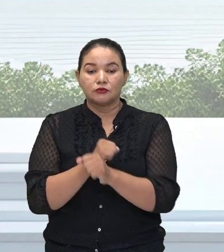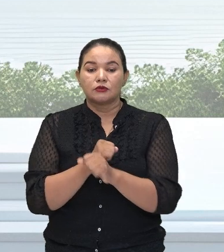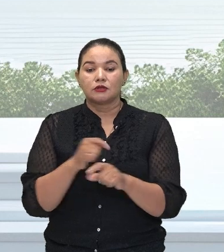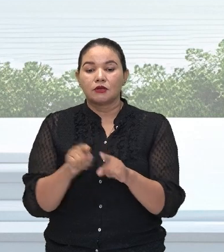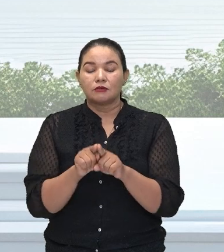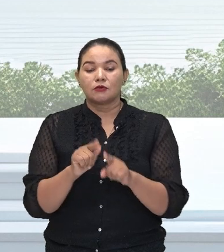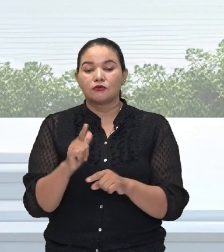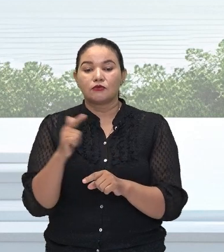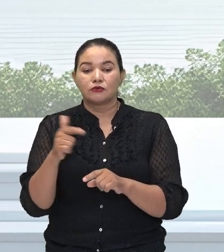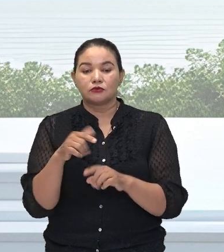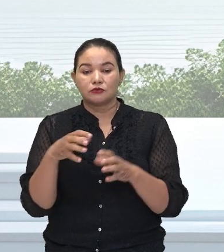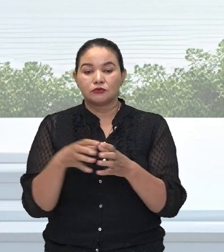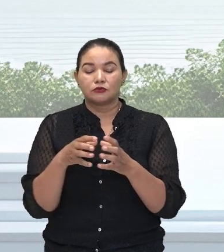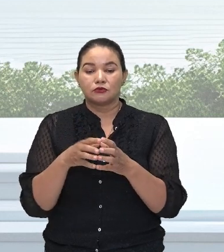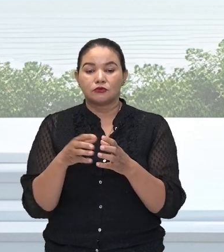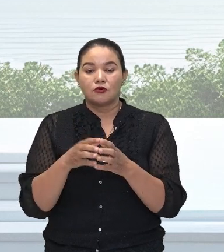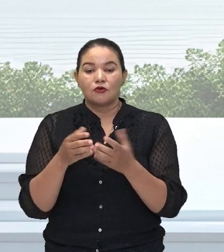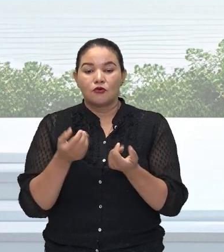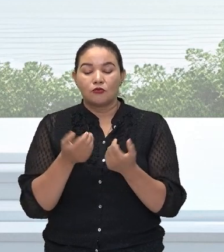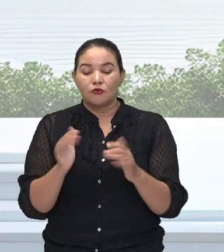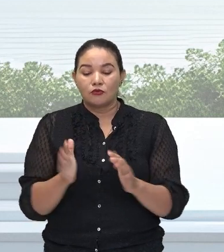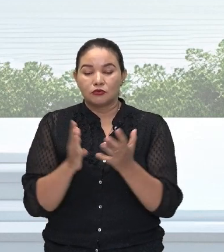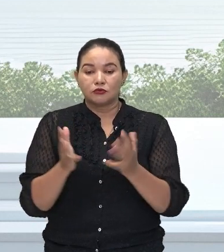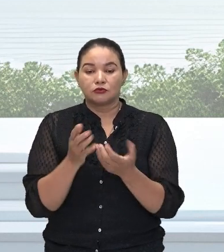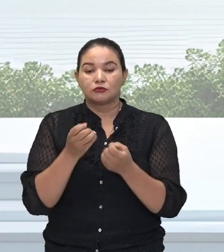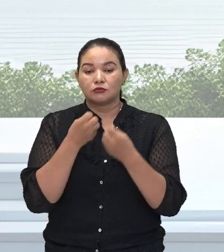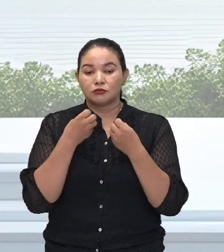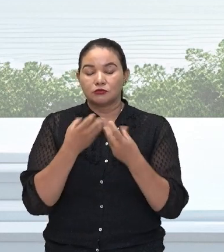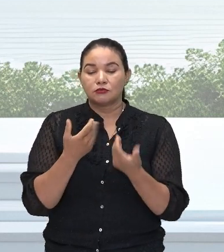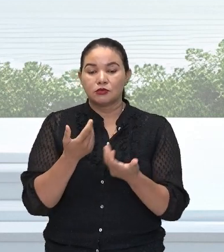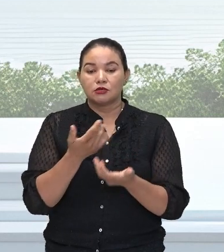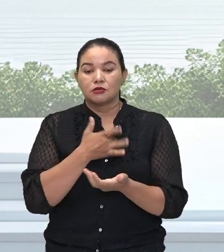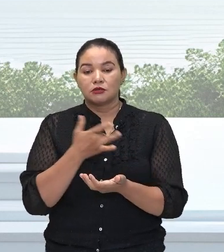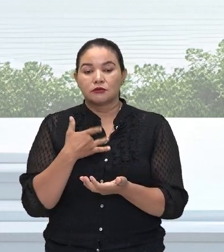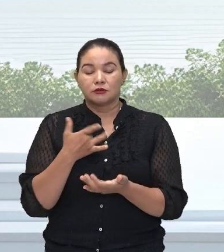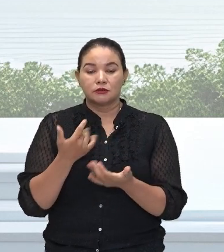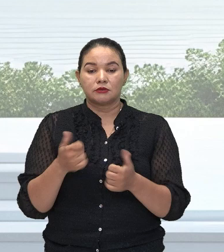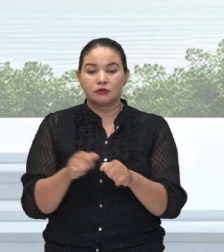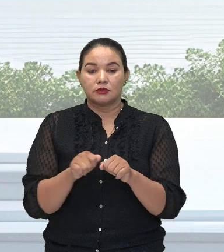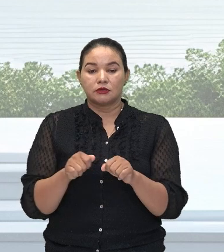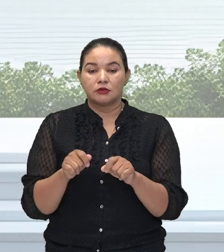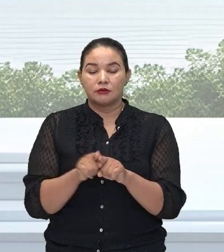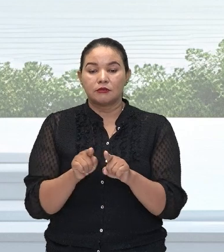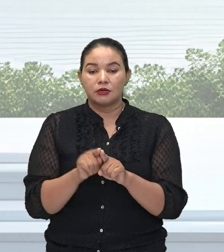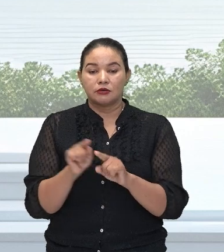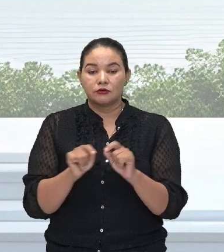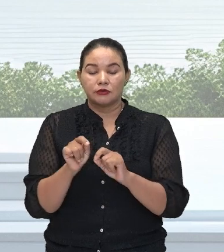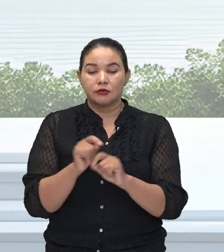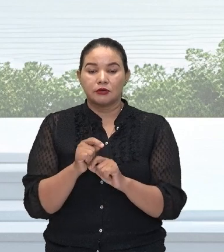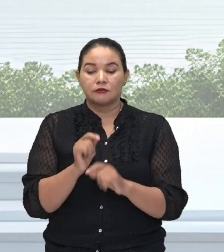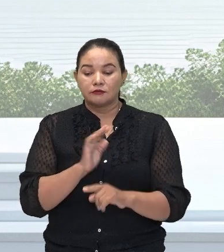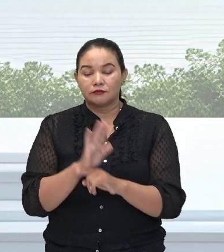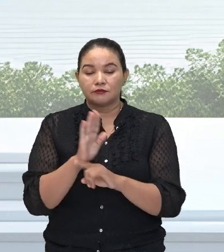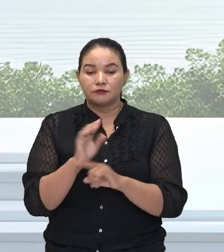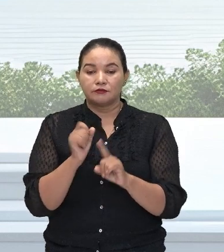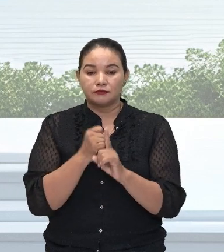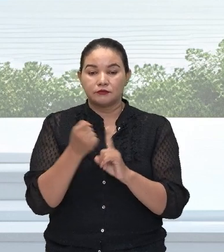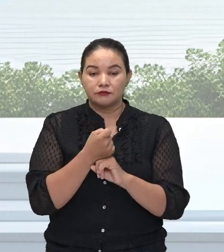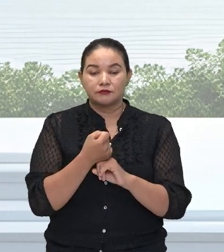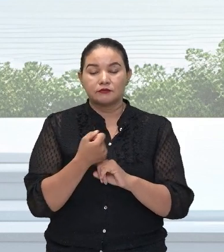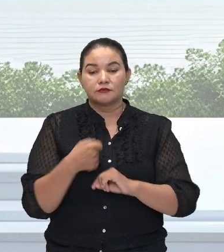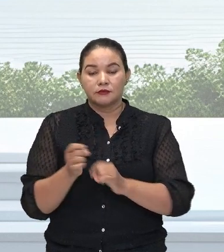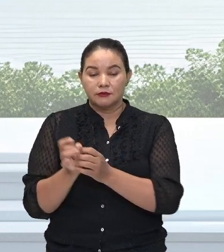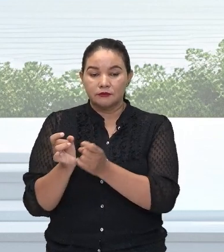promovem o bem-estar ou os que são responsáveis ali pelo mantenimento do bem-estar da sociedade, os